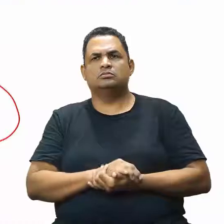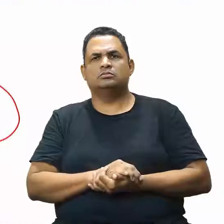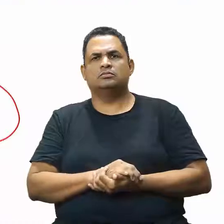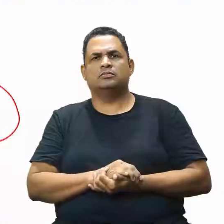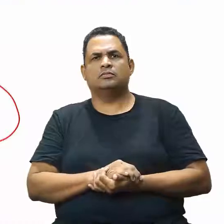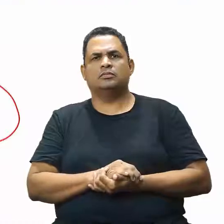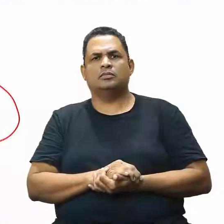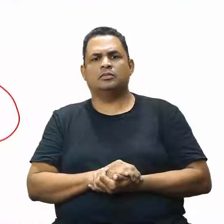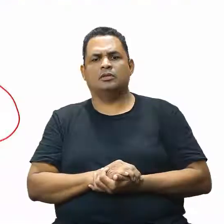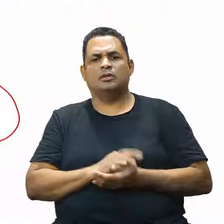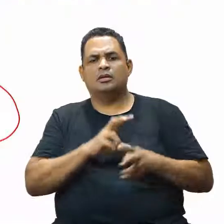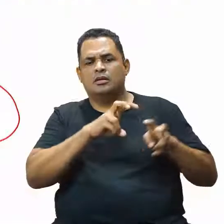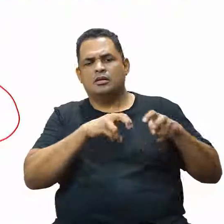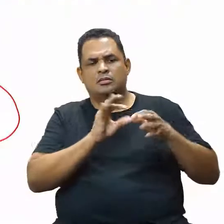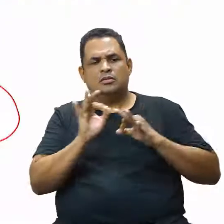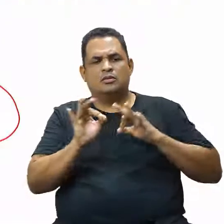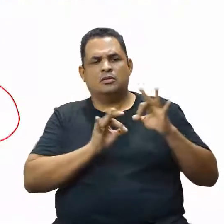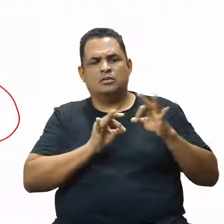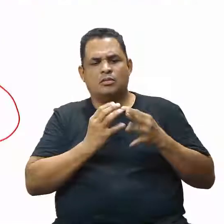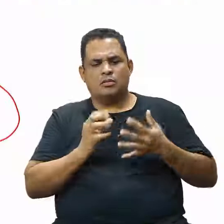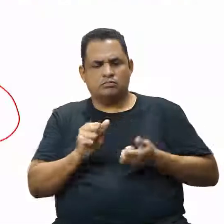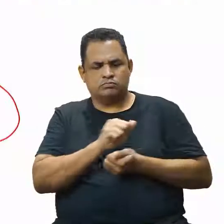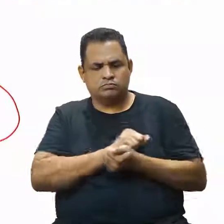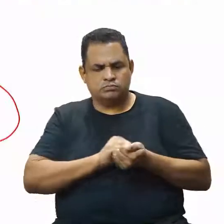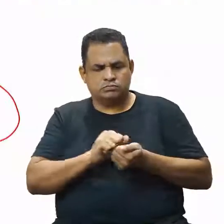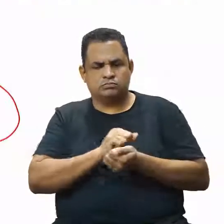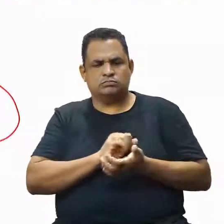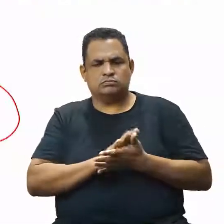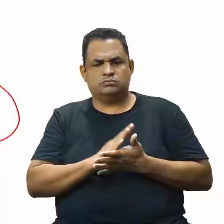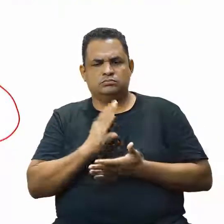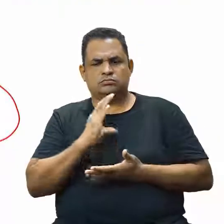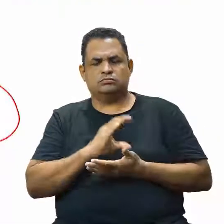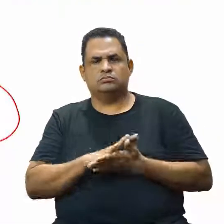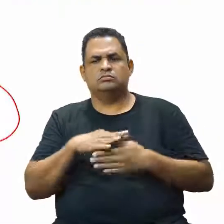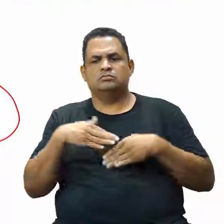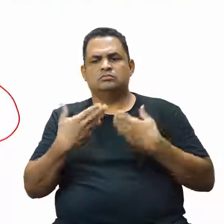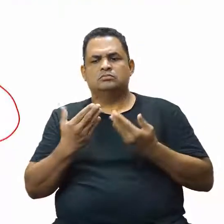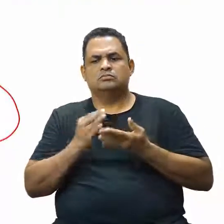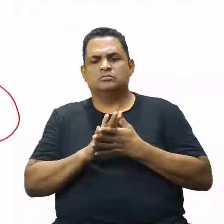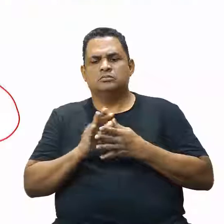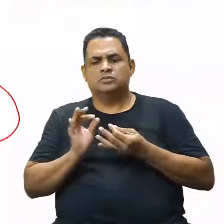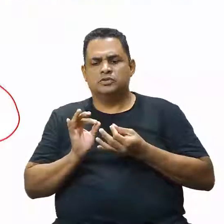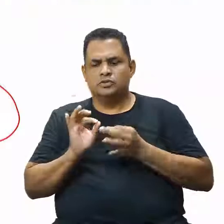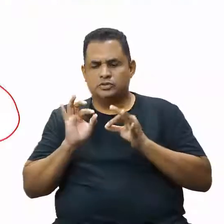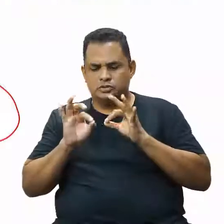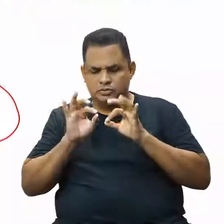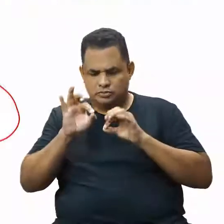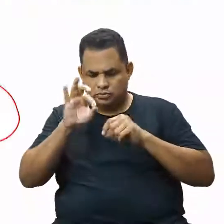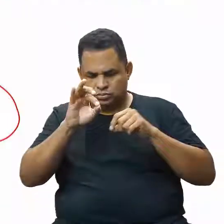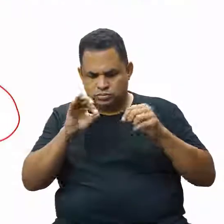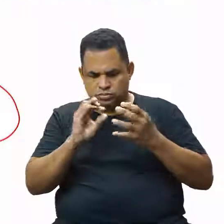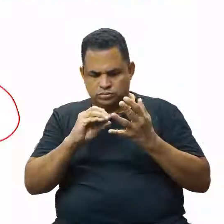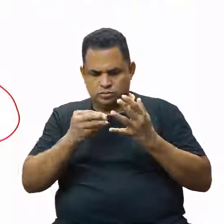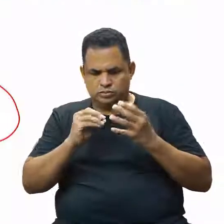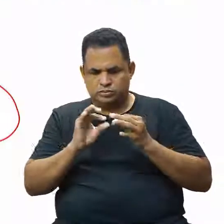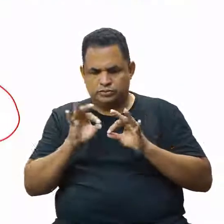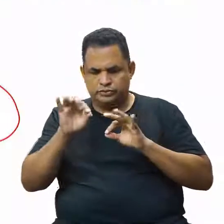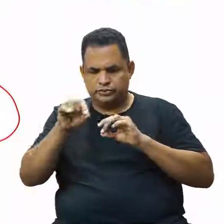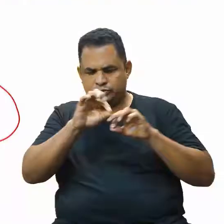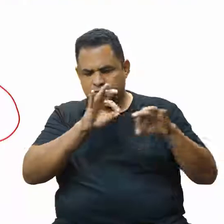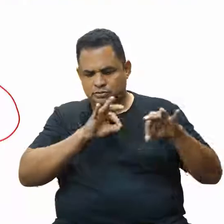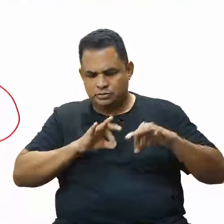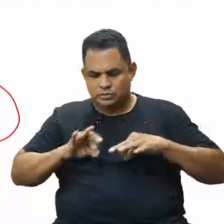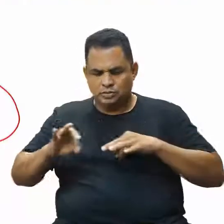na lavoura para a formação de pasto, e aí quando você joga a semente, né, do capim-açu, da